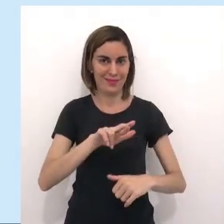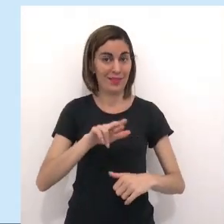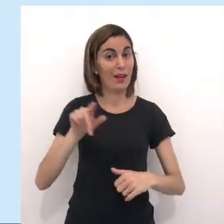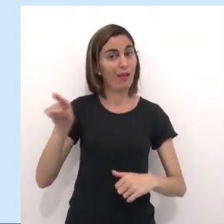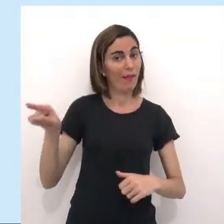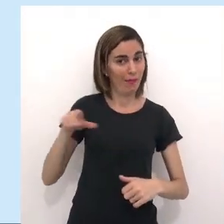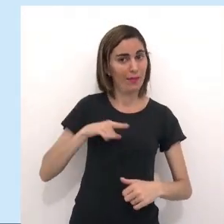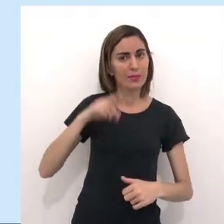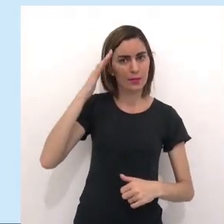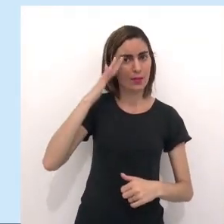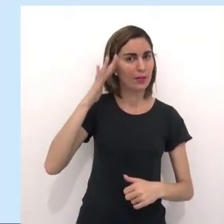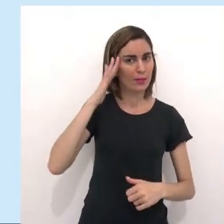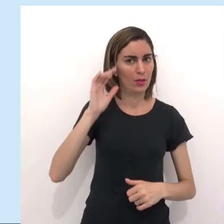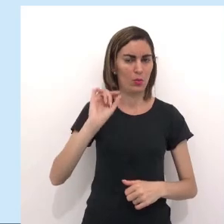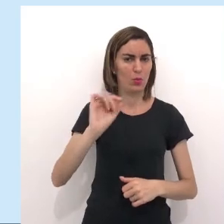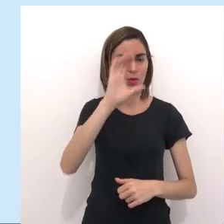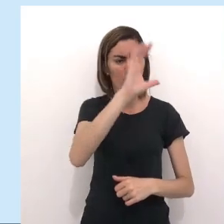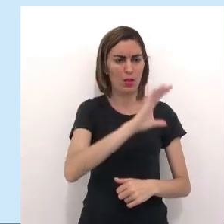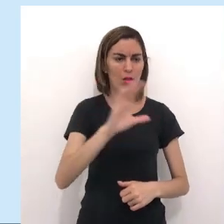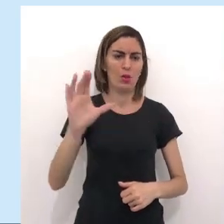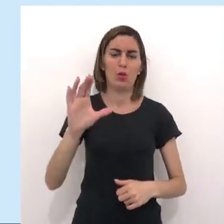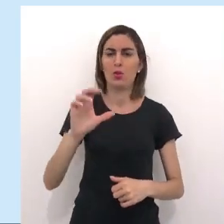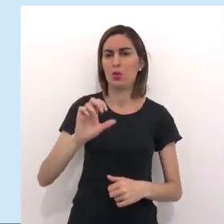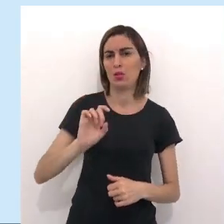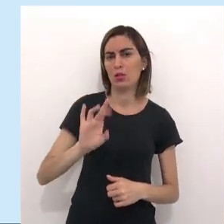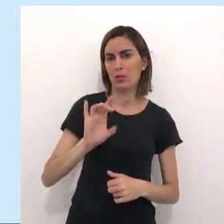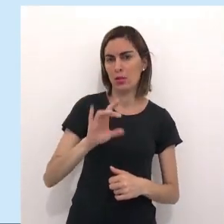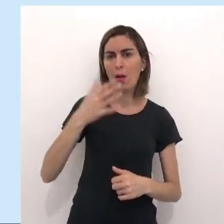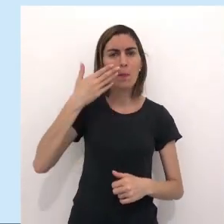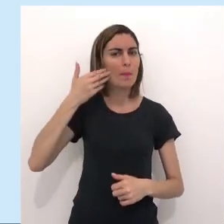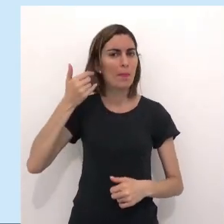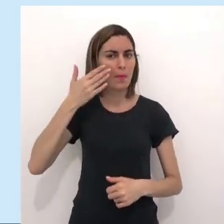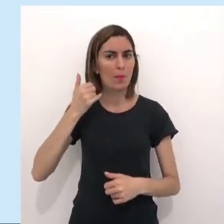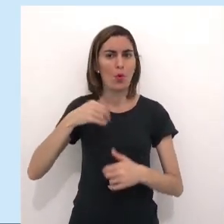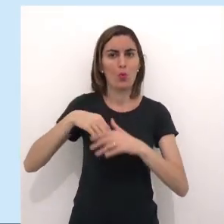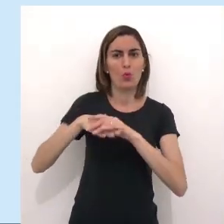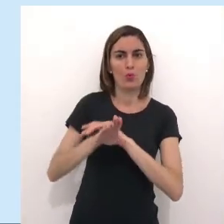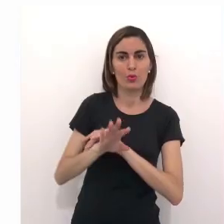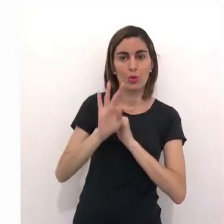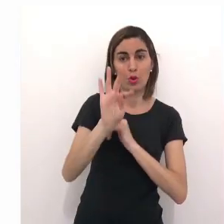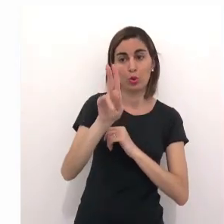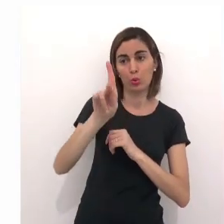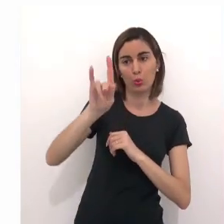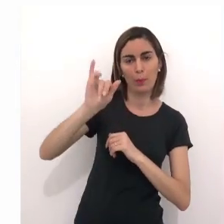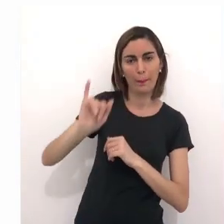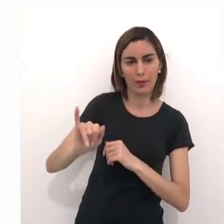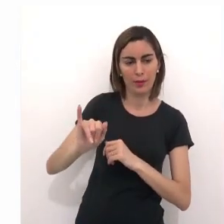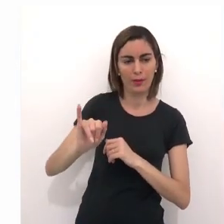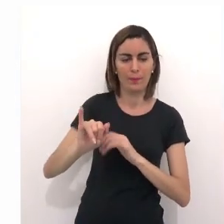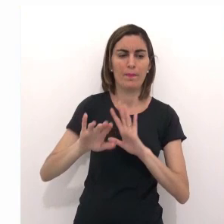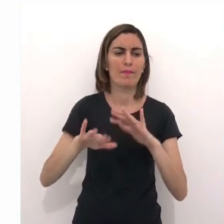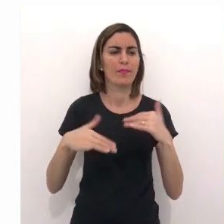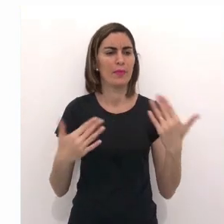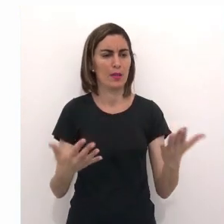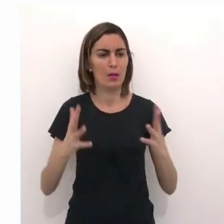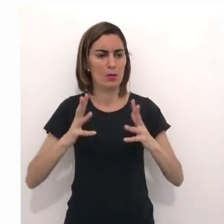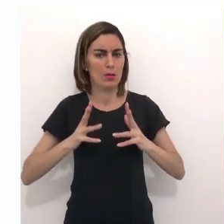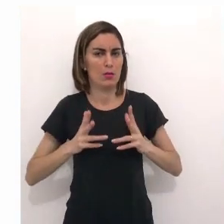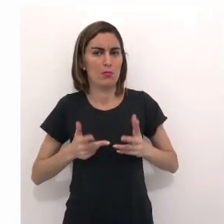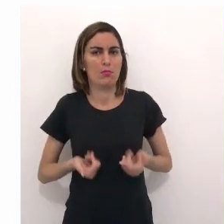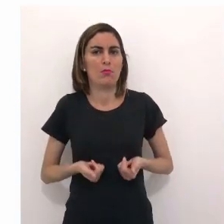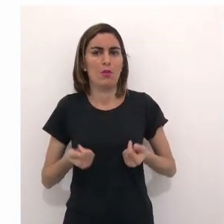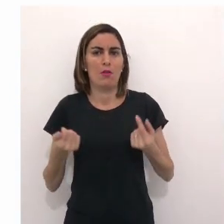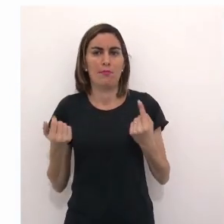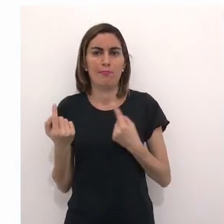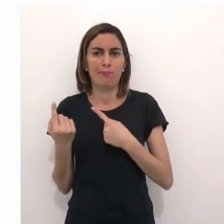que o catolicismo fosse assimilado à moda tupi. A santidade